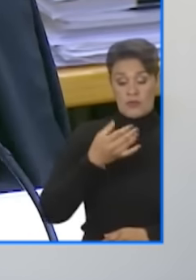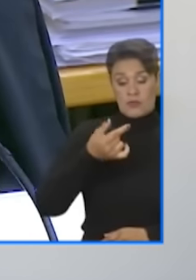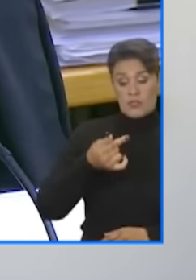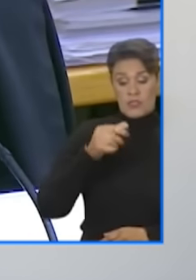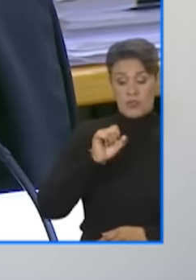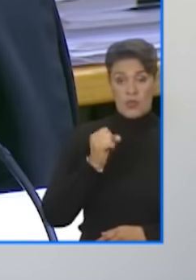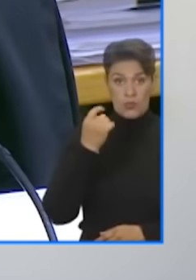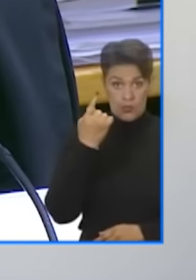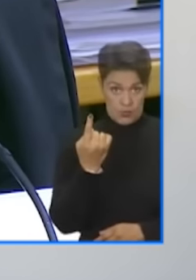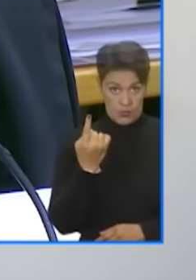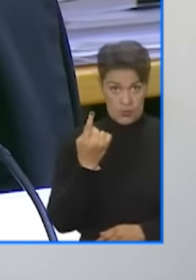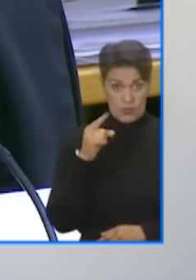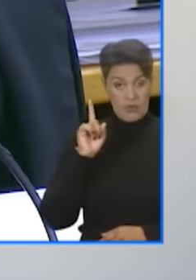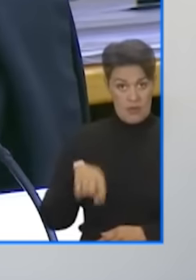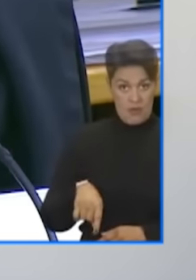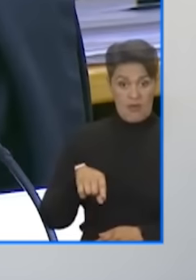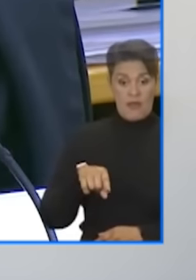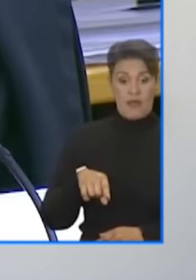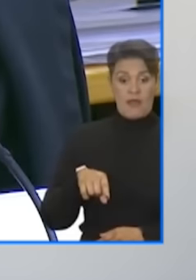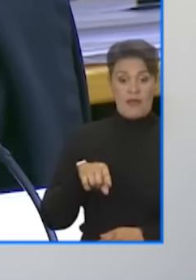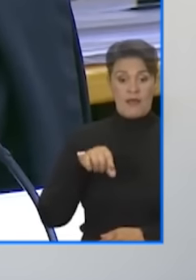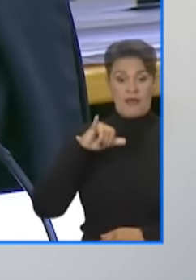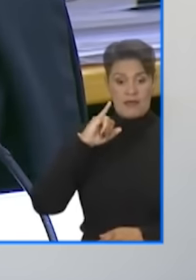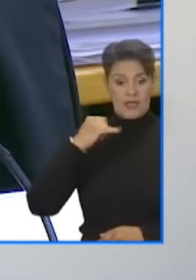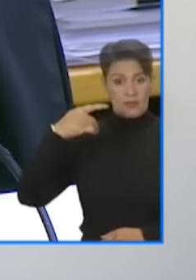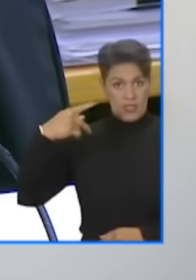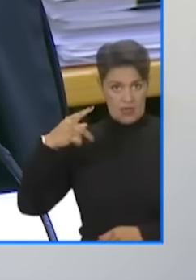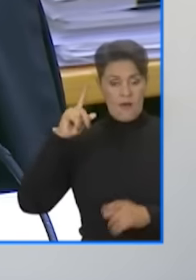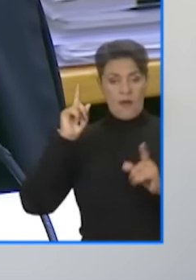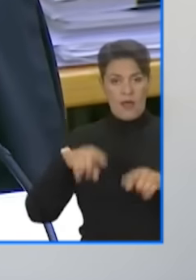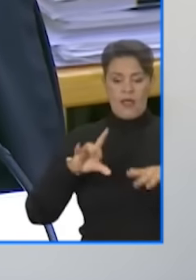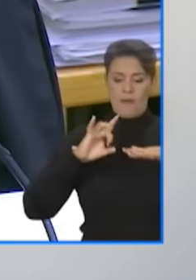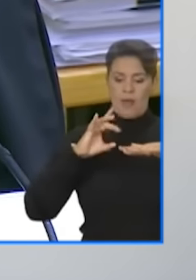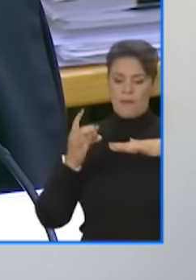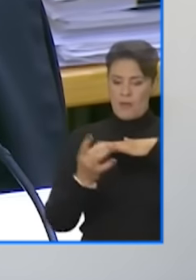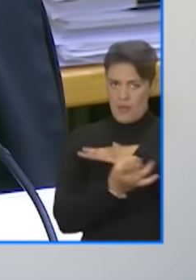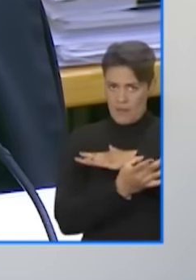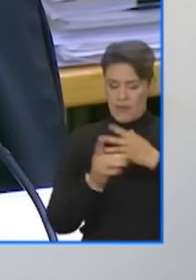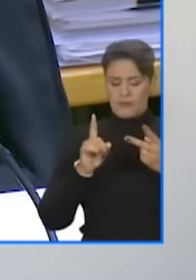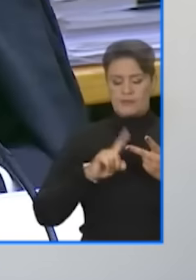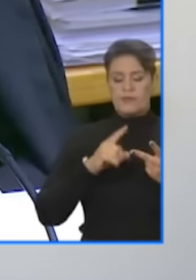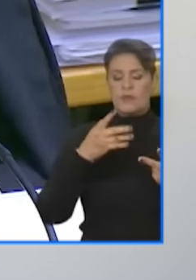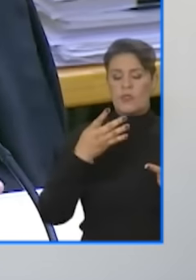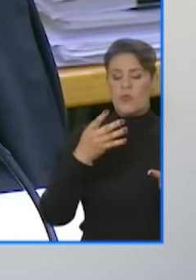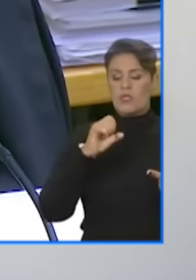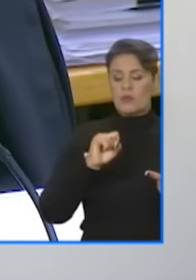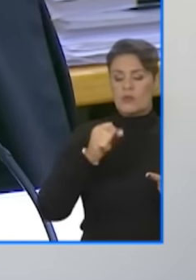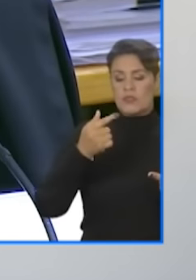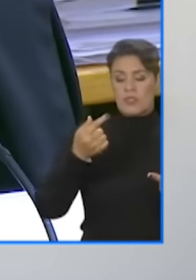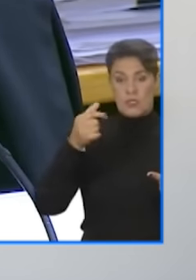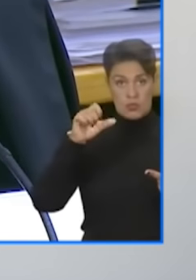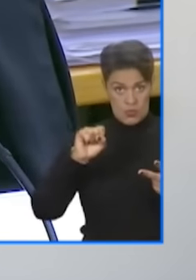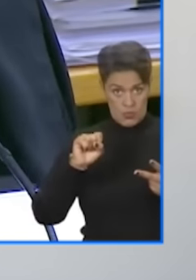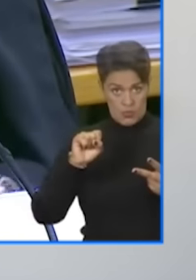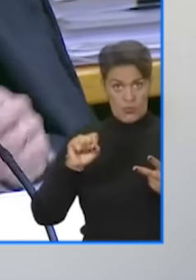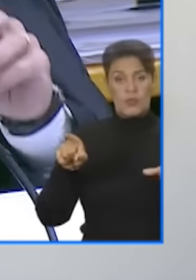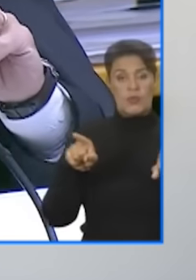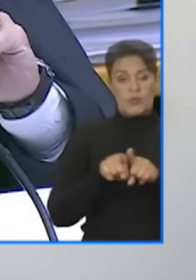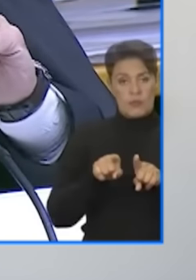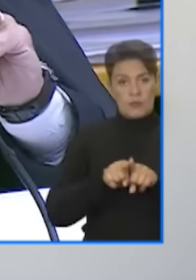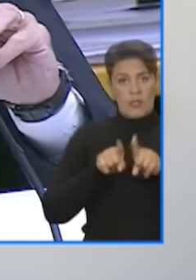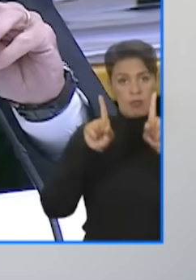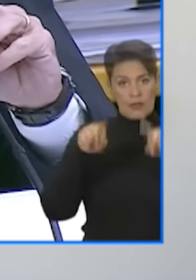então pressionado a colocar esse pedido em pauta no Senado Federal. A gente tem que esperar um pouquinho para ver de que maneira que isso